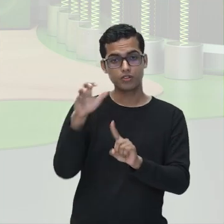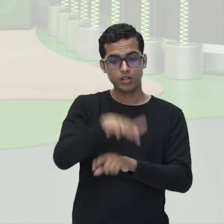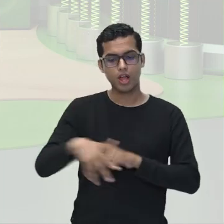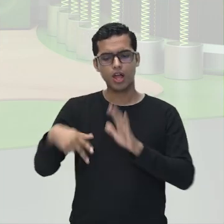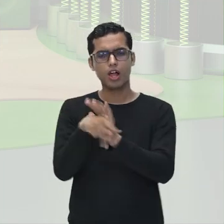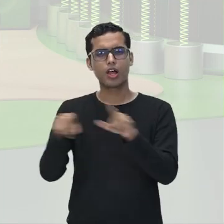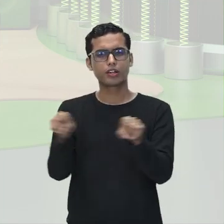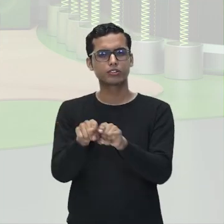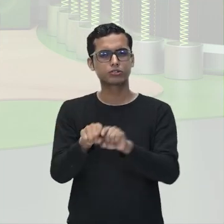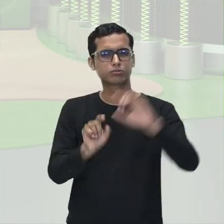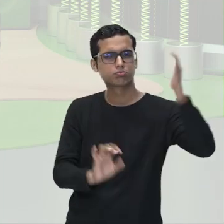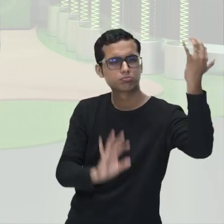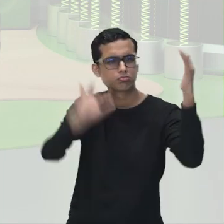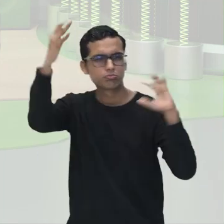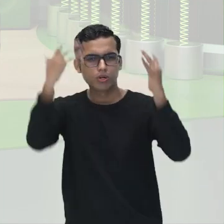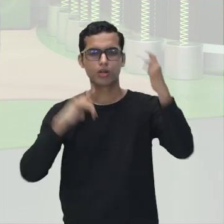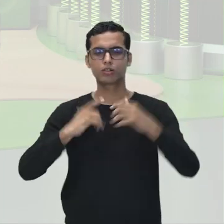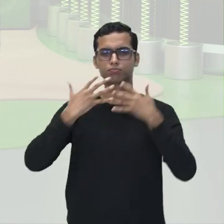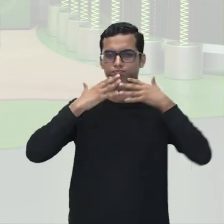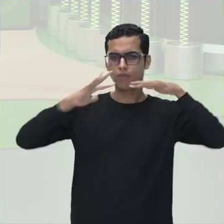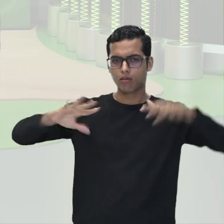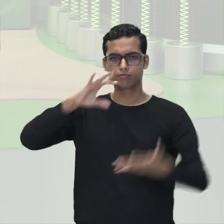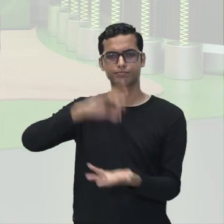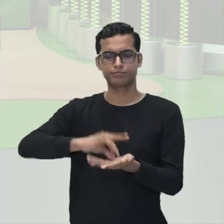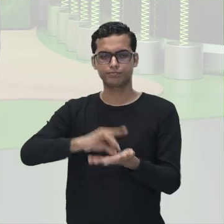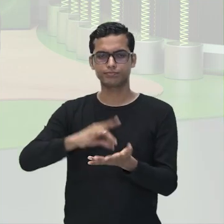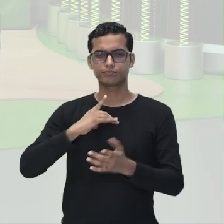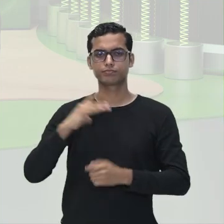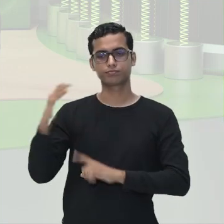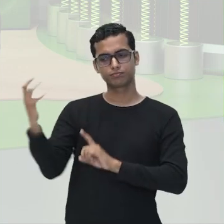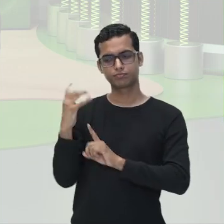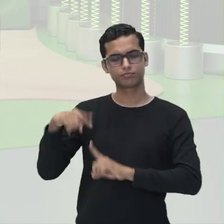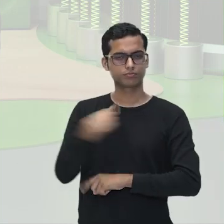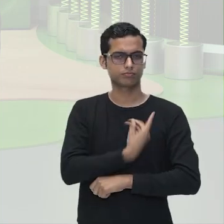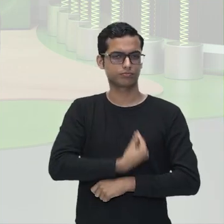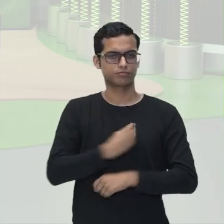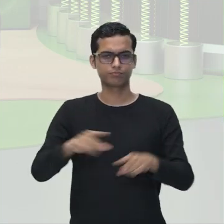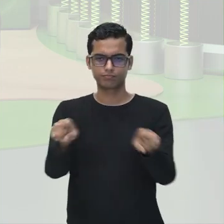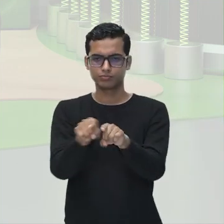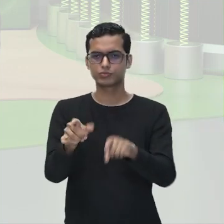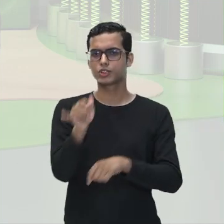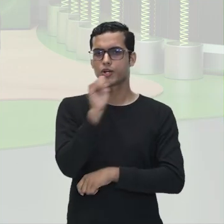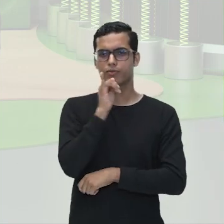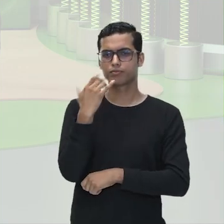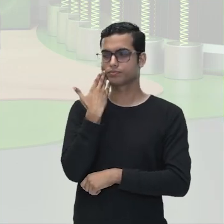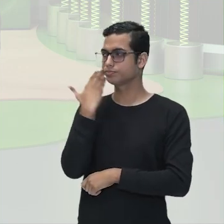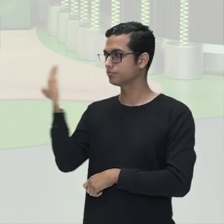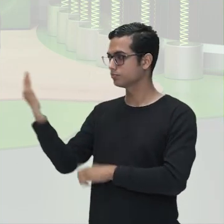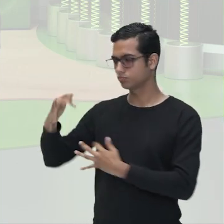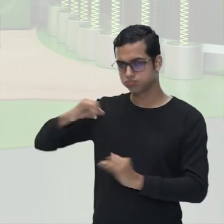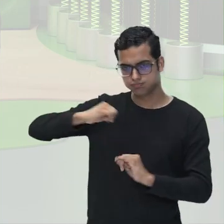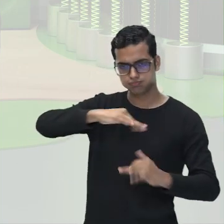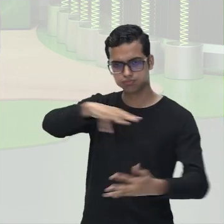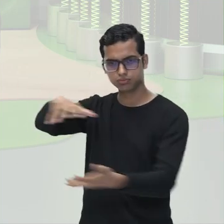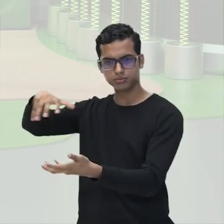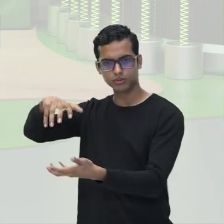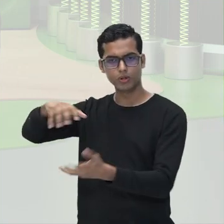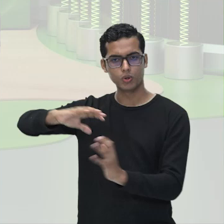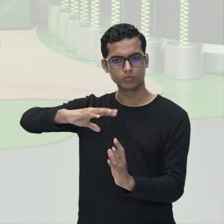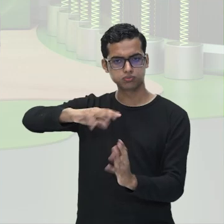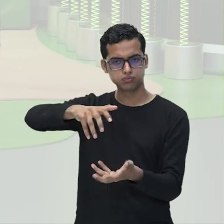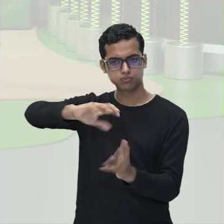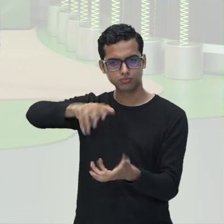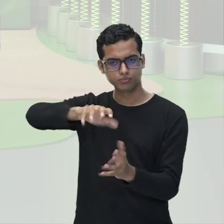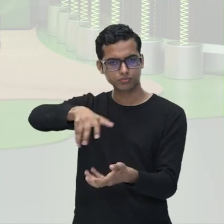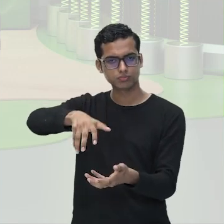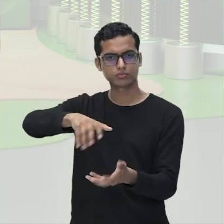vida cotidiana. Por exemplo, observem aqui, nós temos a Terra realizando